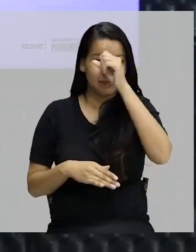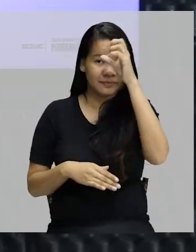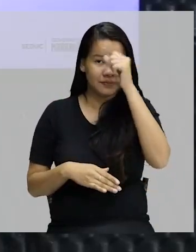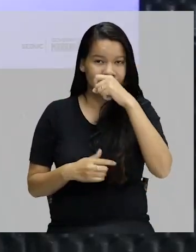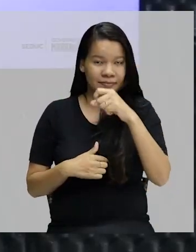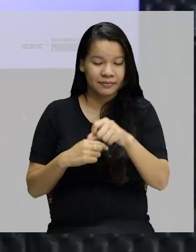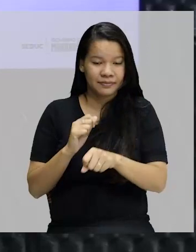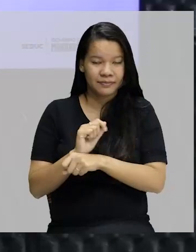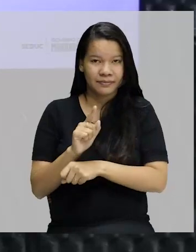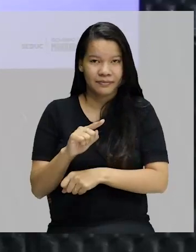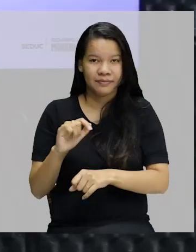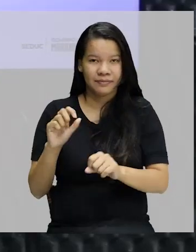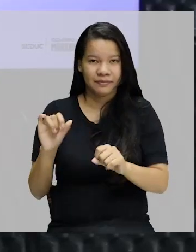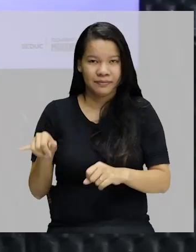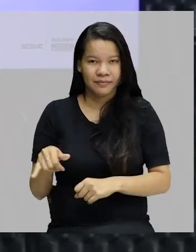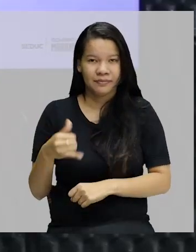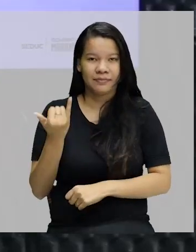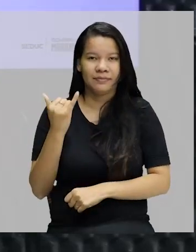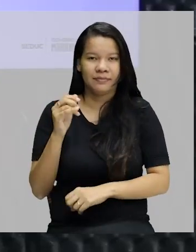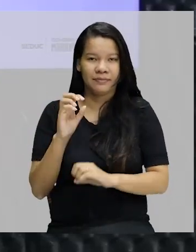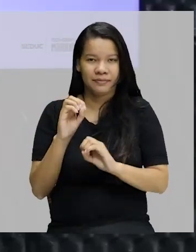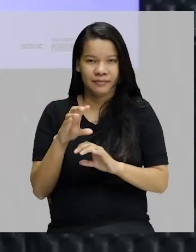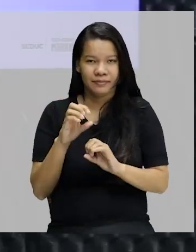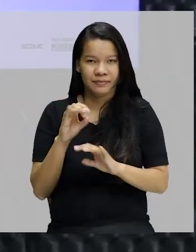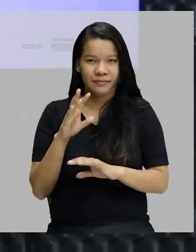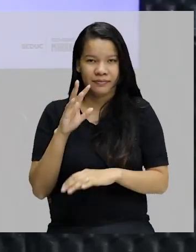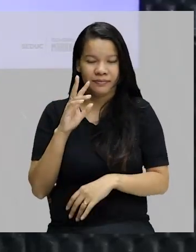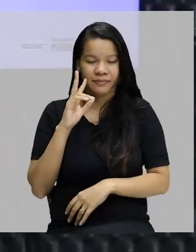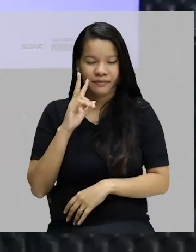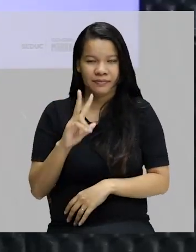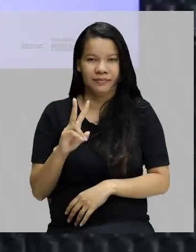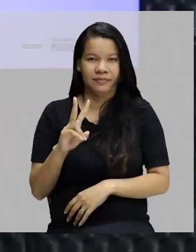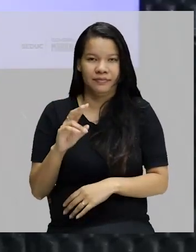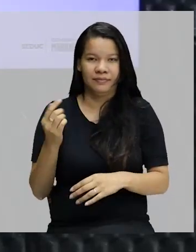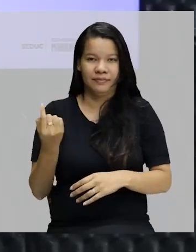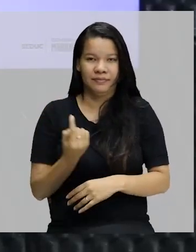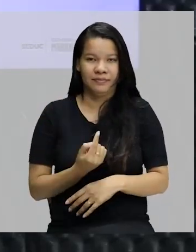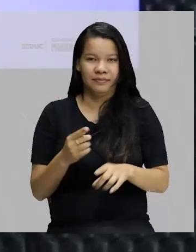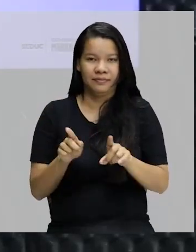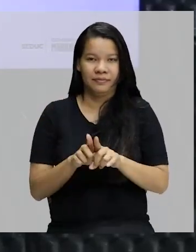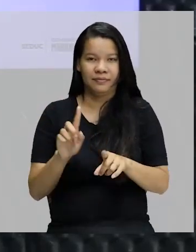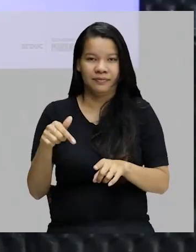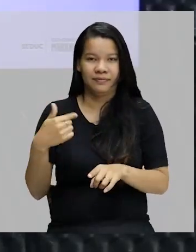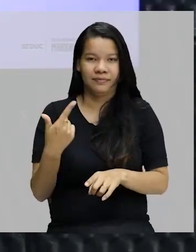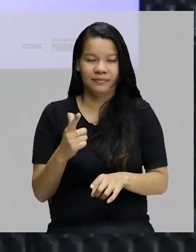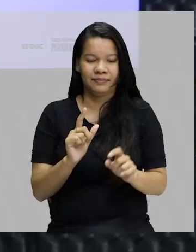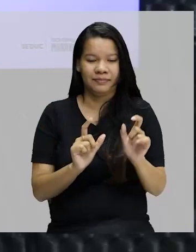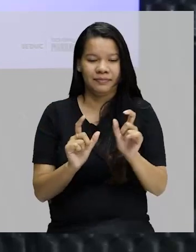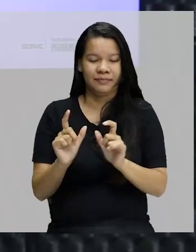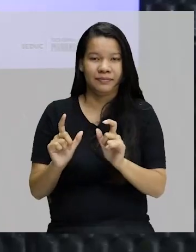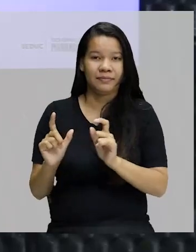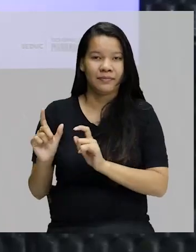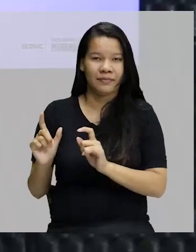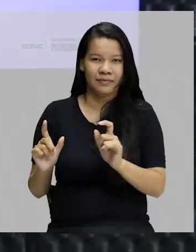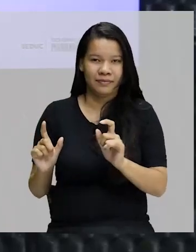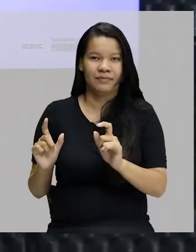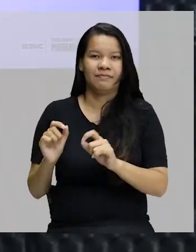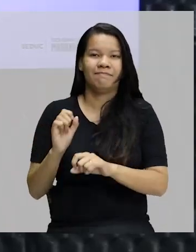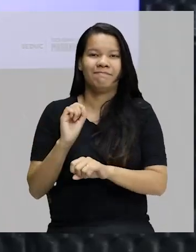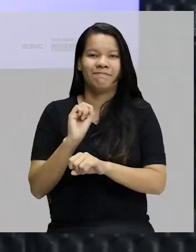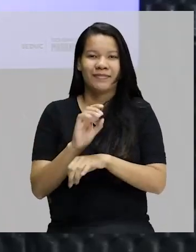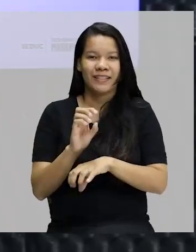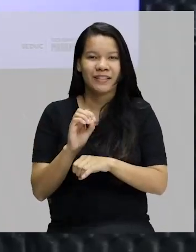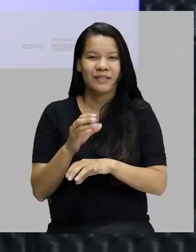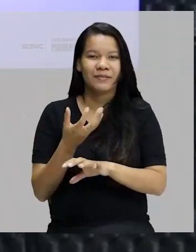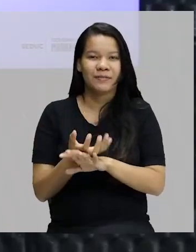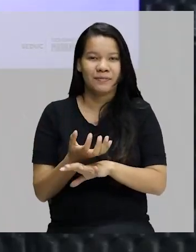Turminha, espero que vocês estejam aproveitando as nossas aulas, acompanhando Química, mas também os outros componentes curriculares e principalmente se dedicando